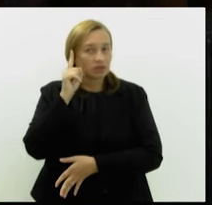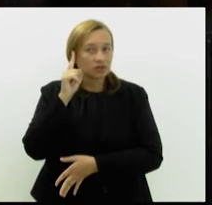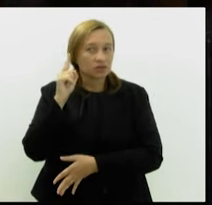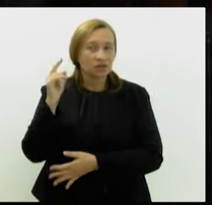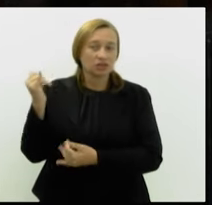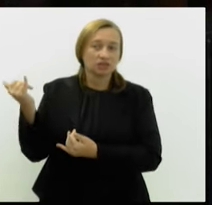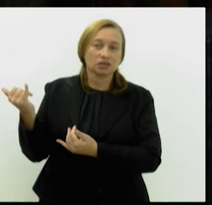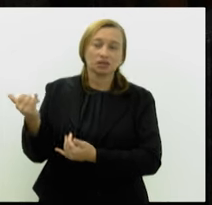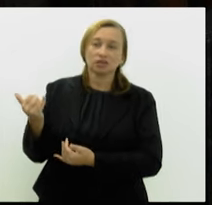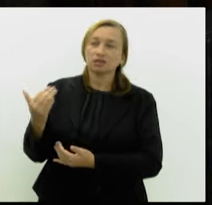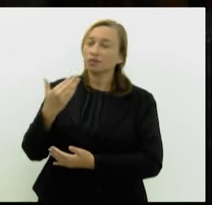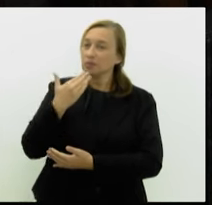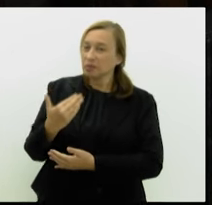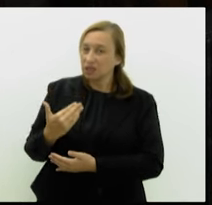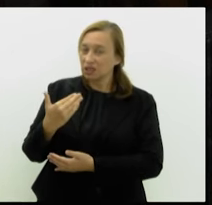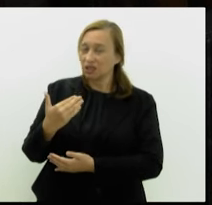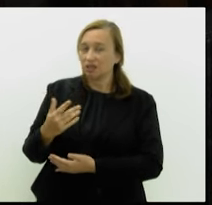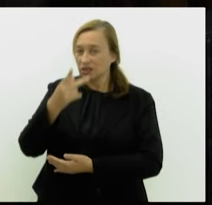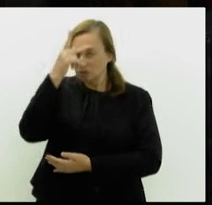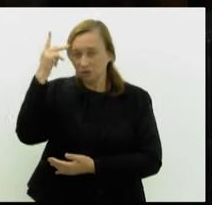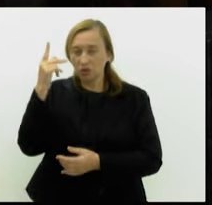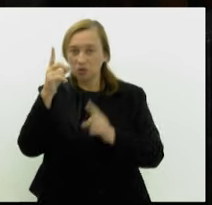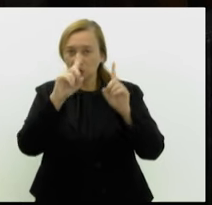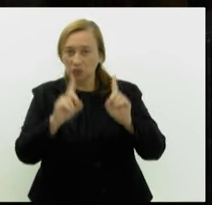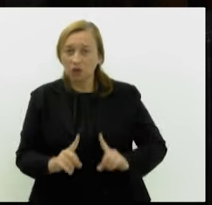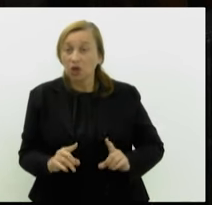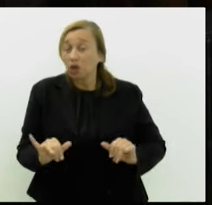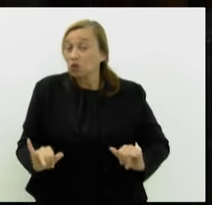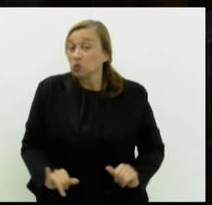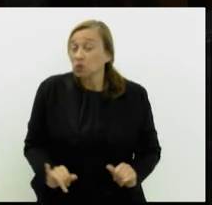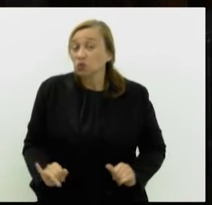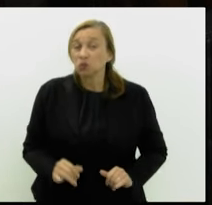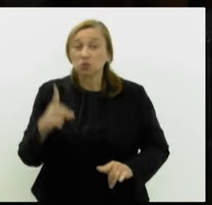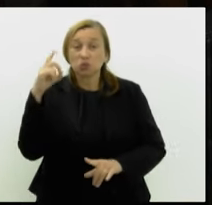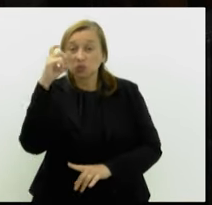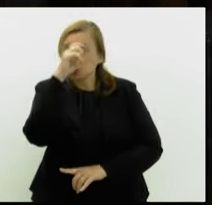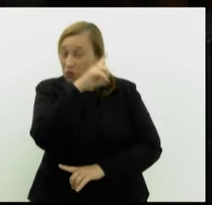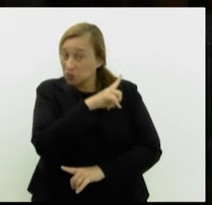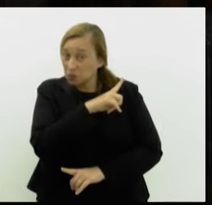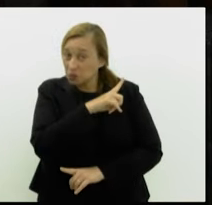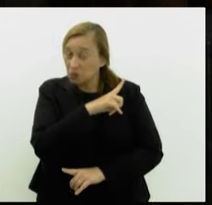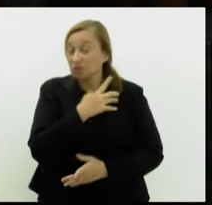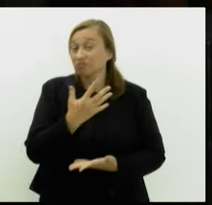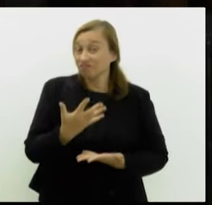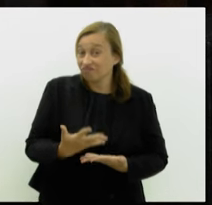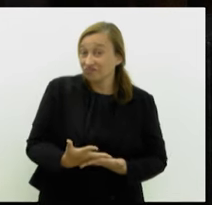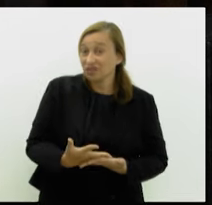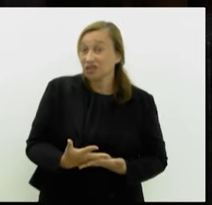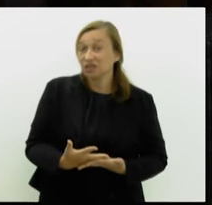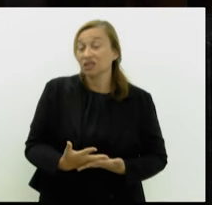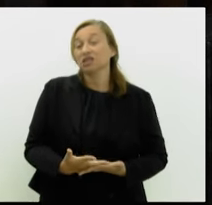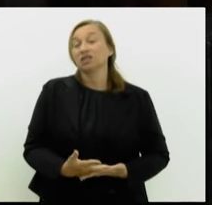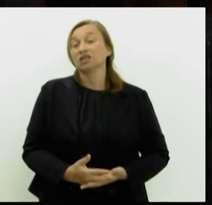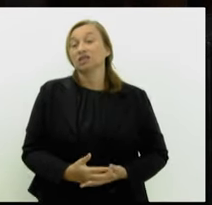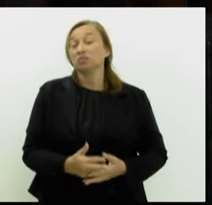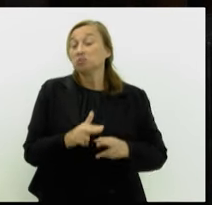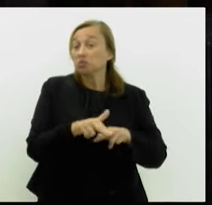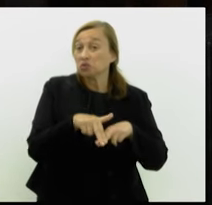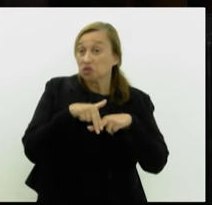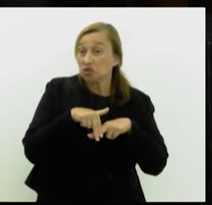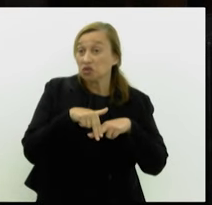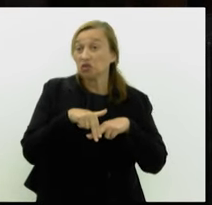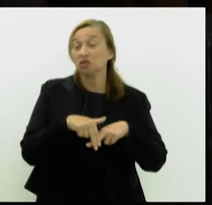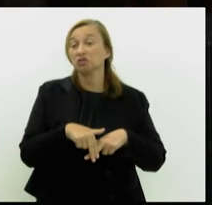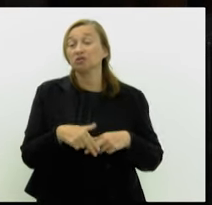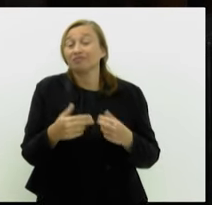demandas das pessoas com deficiência que sofrem as dificuldades que estão provenientes